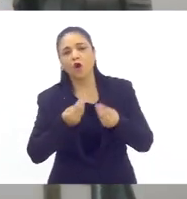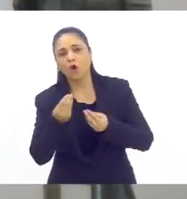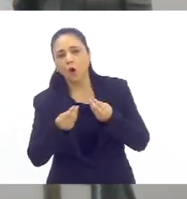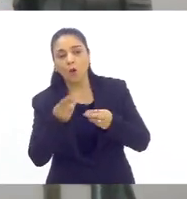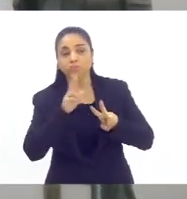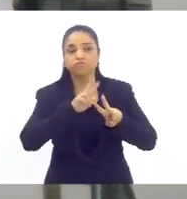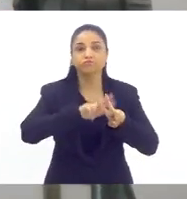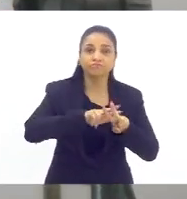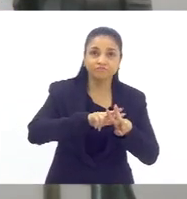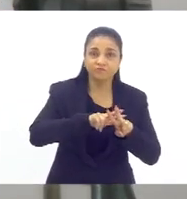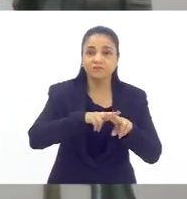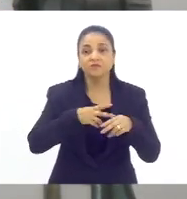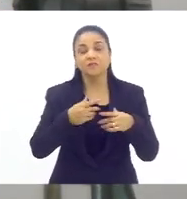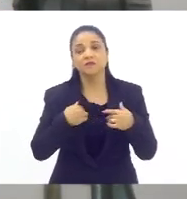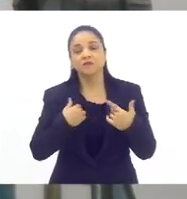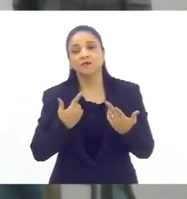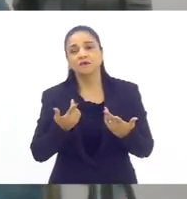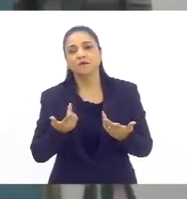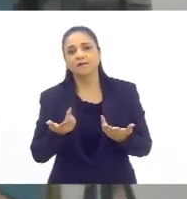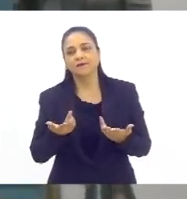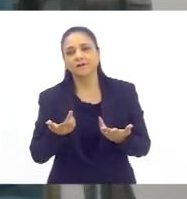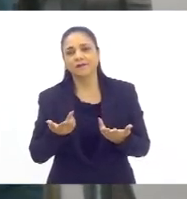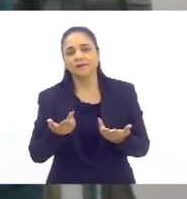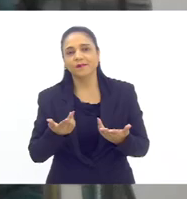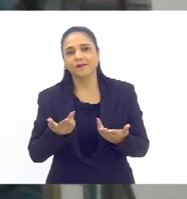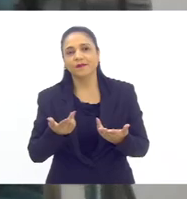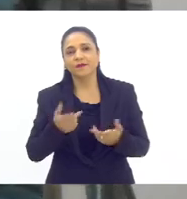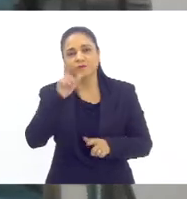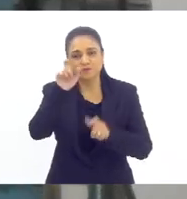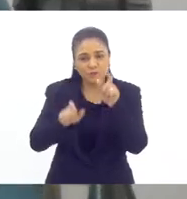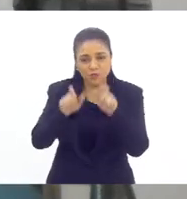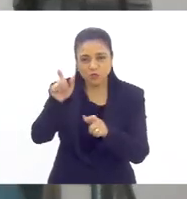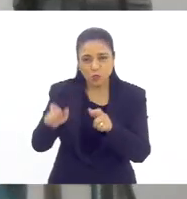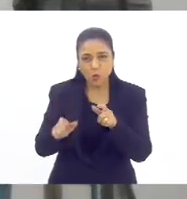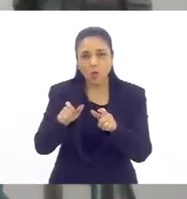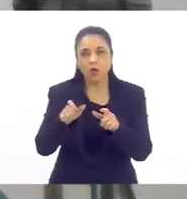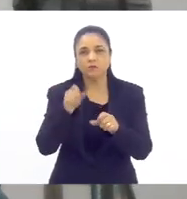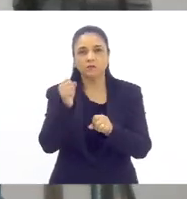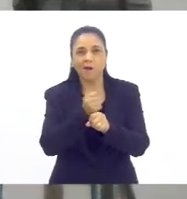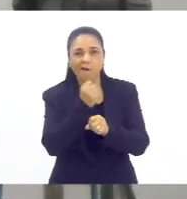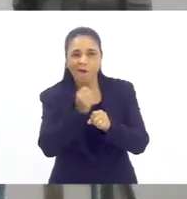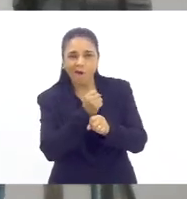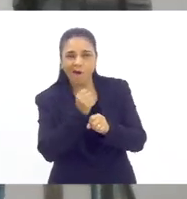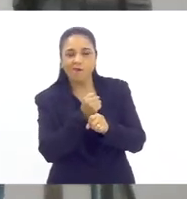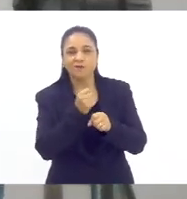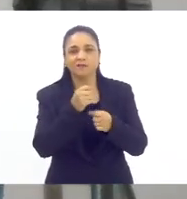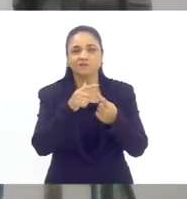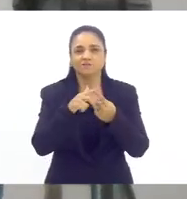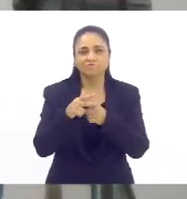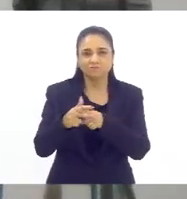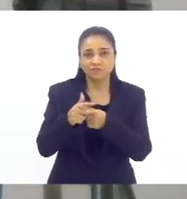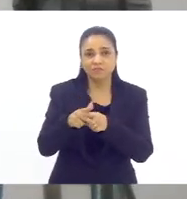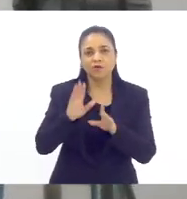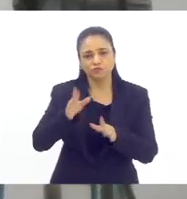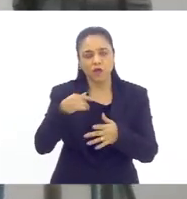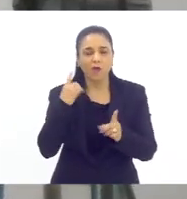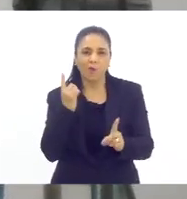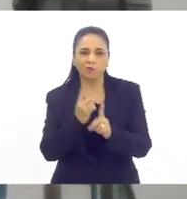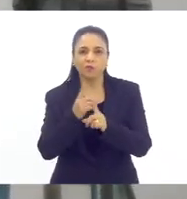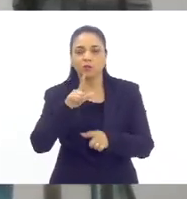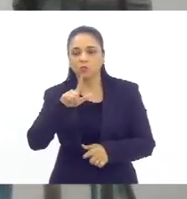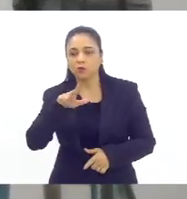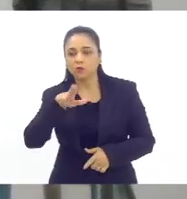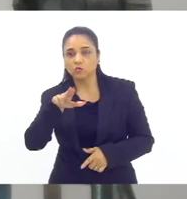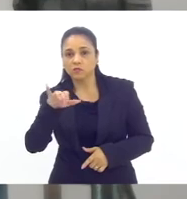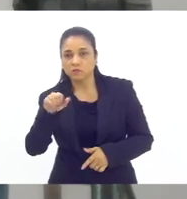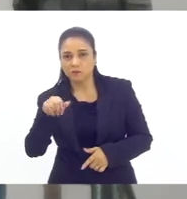encarceramento o pessoal da reforma Eu já vi mesmo a Luciana em outros momentos fazer junto